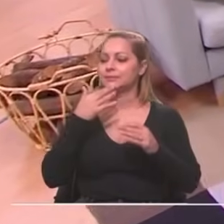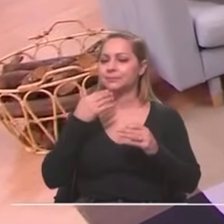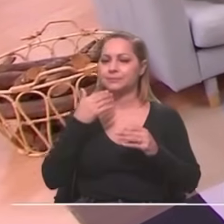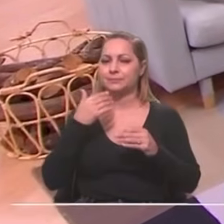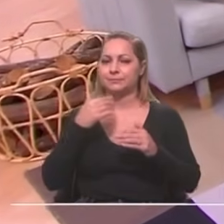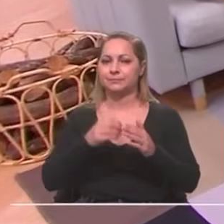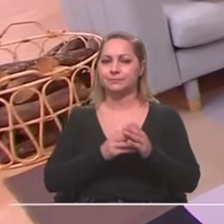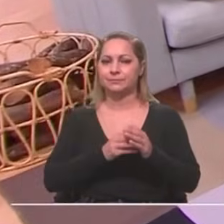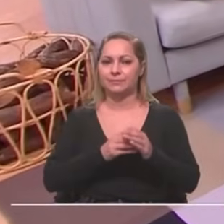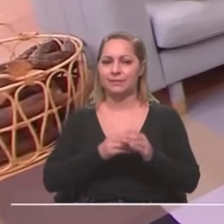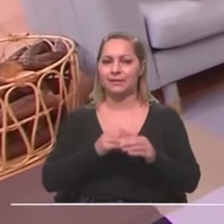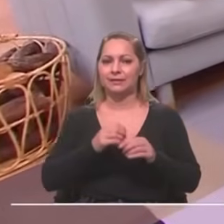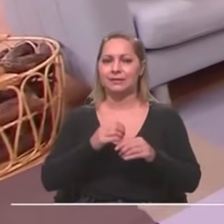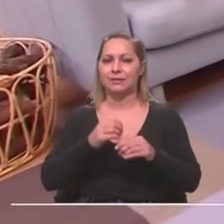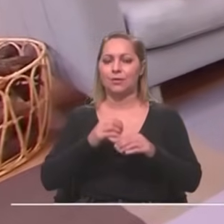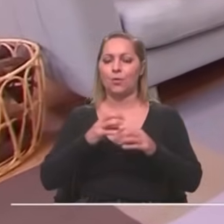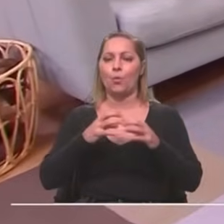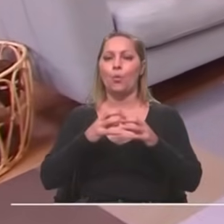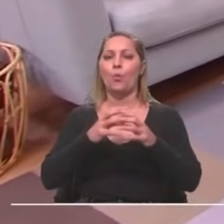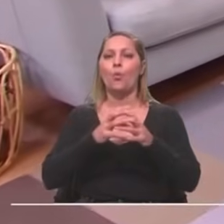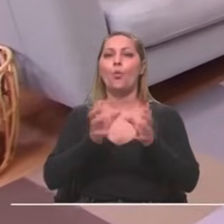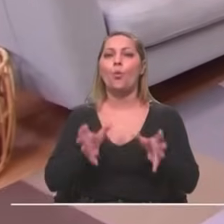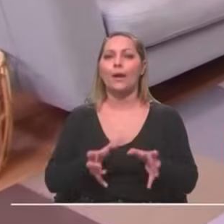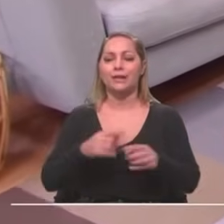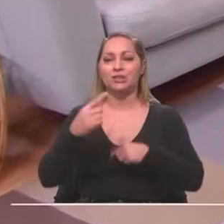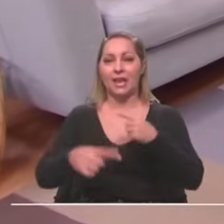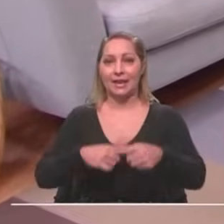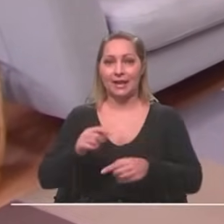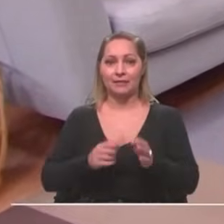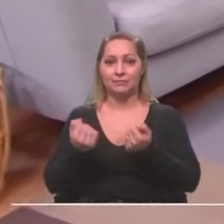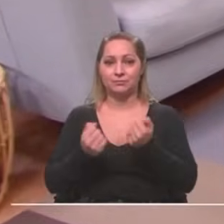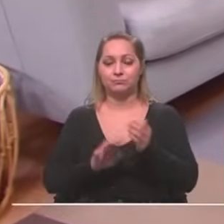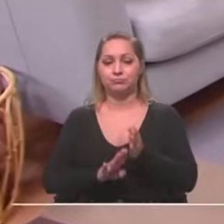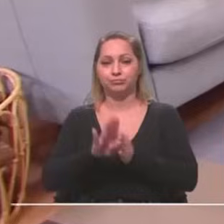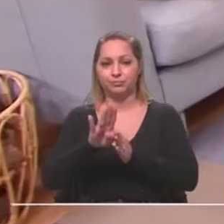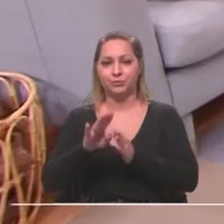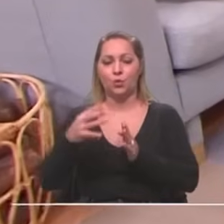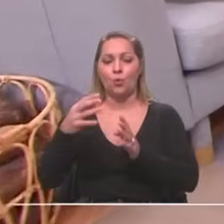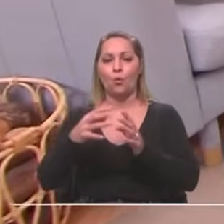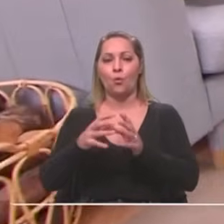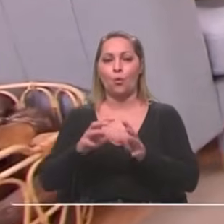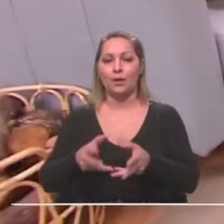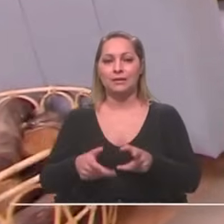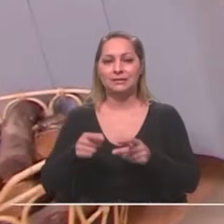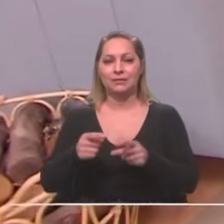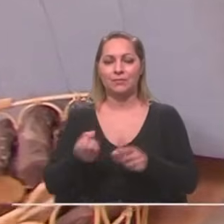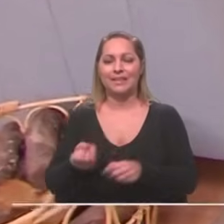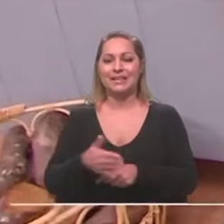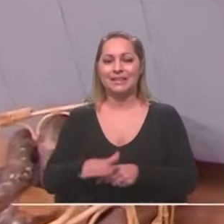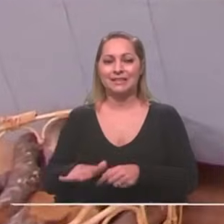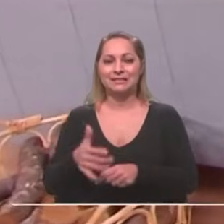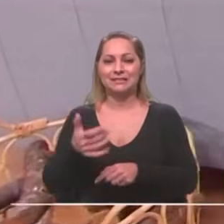por causa da neve? Sim. As correntes. Estão a falhar o termo. E estavam lá umas crianças